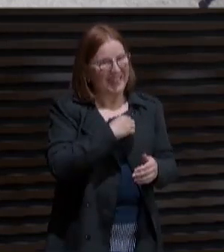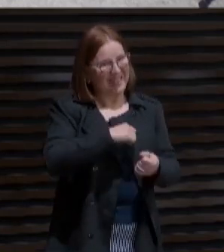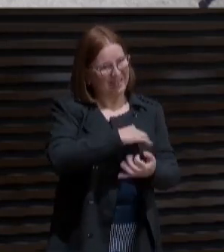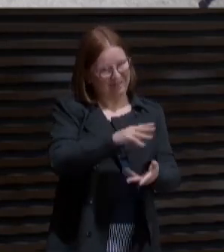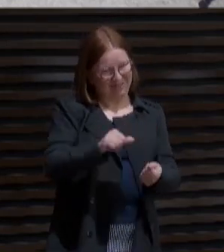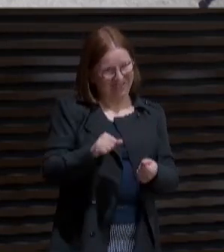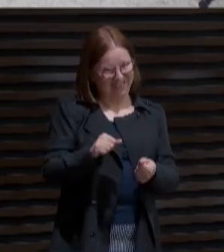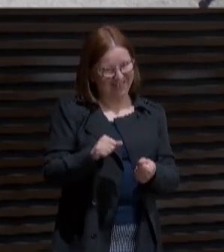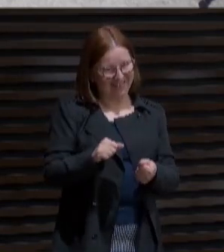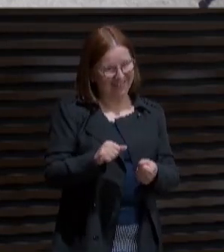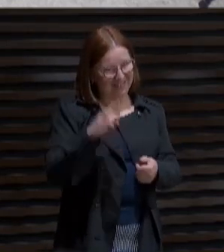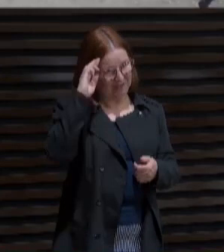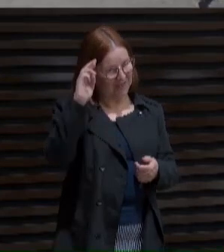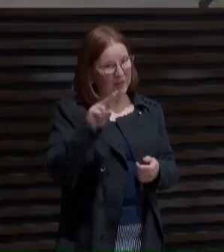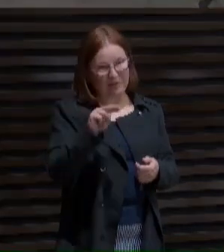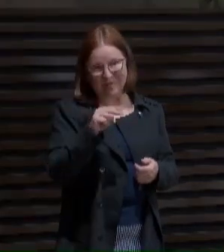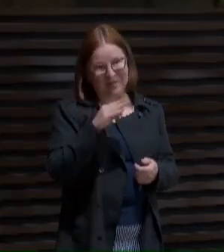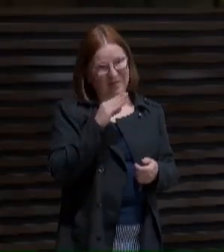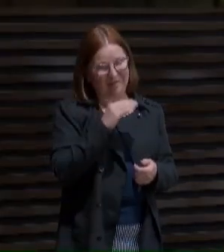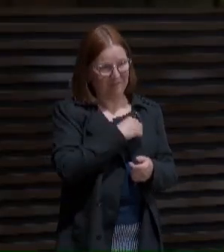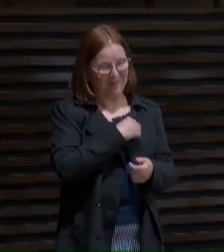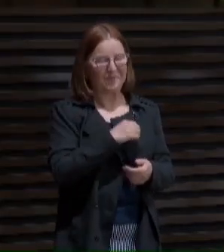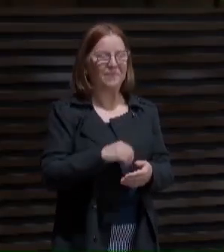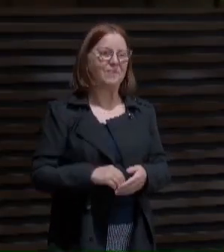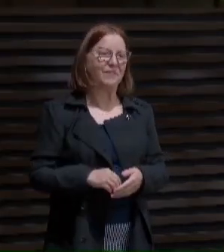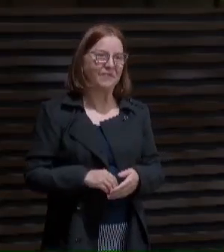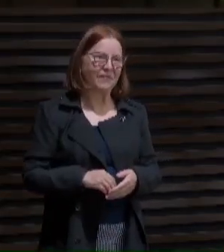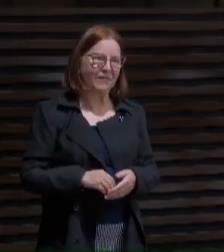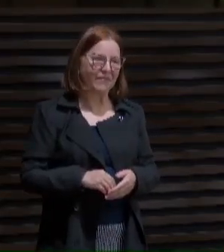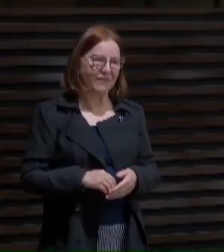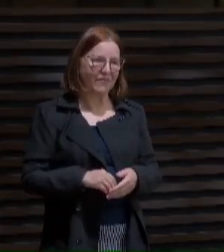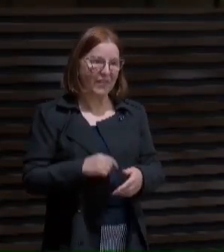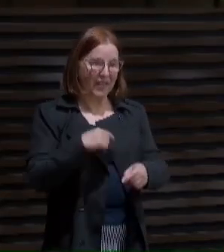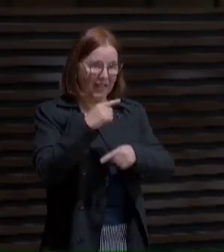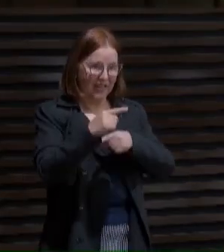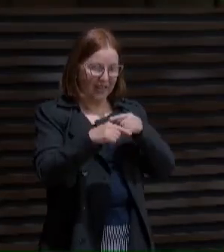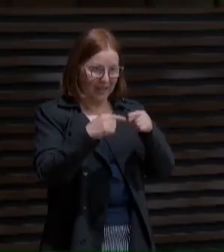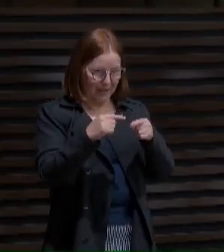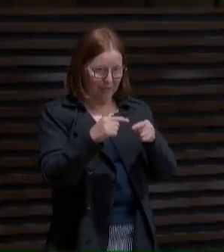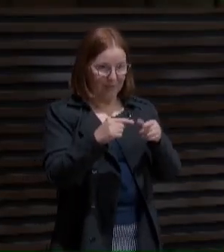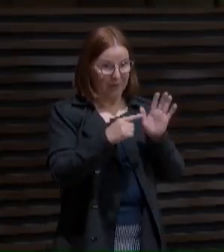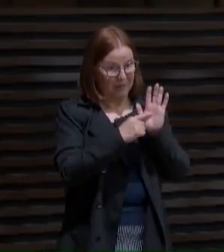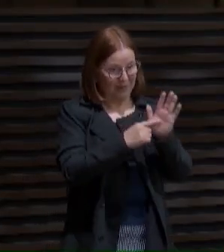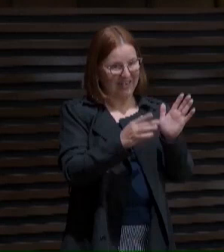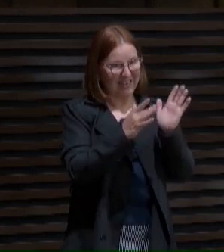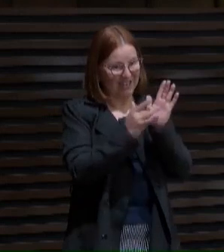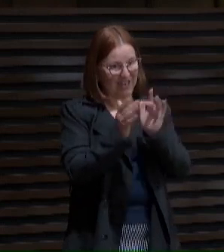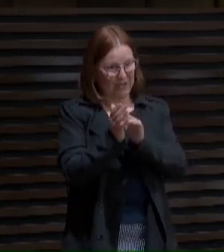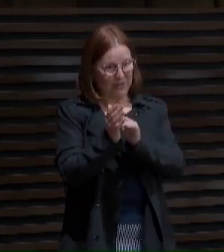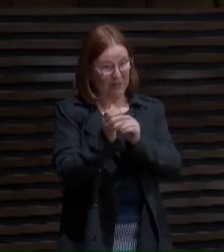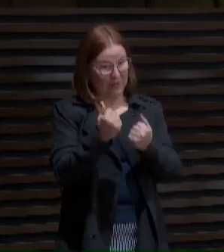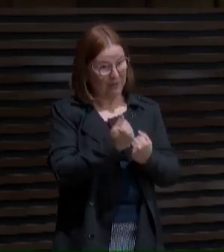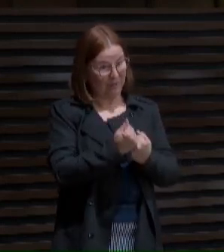conheceu o pecado. Então, depois de apresentar Jesus como substituto absolutamente santo para